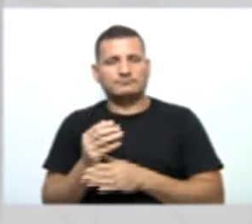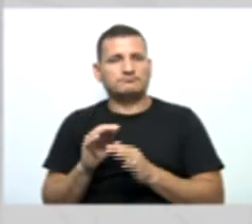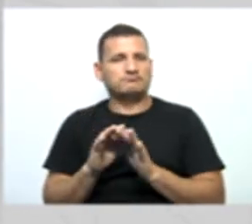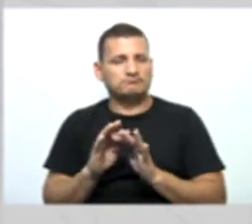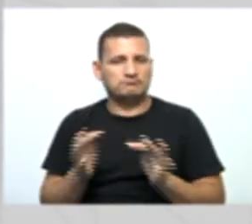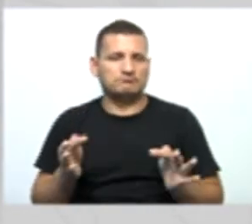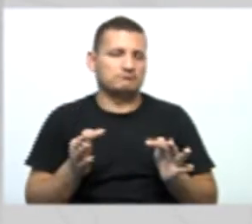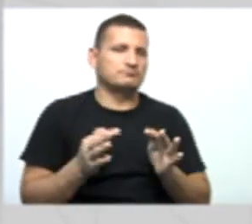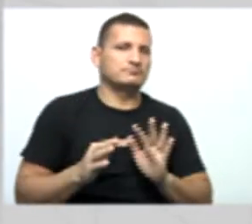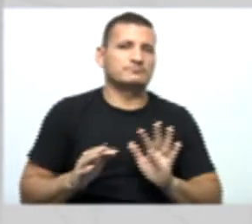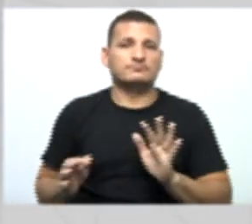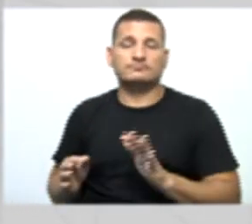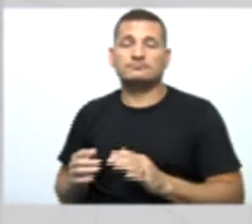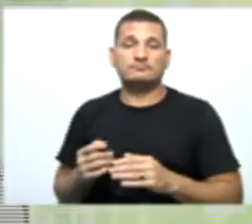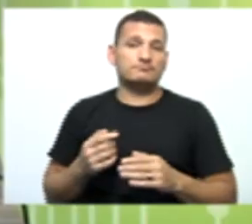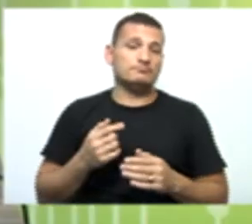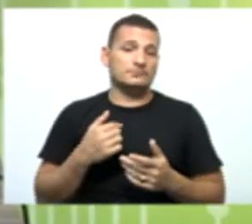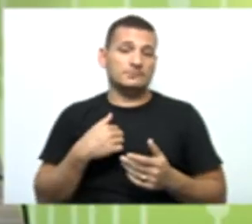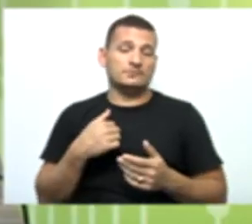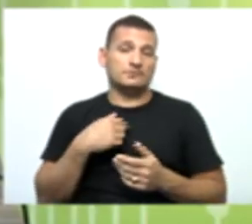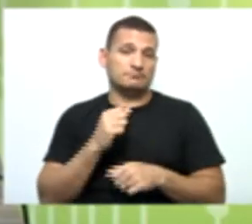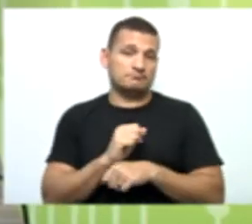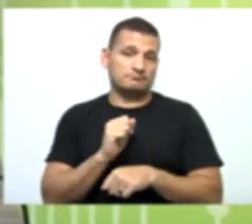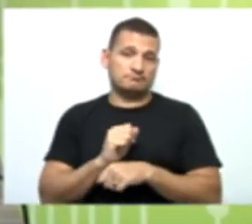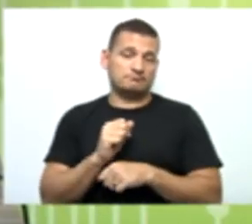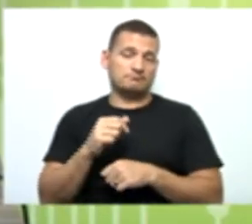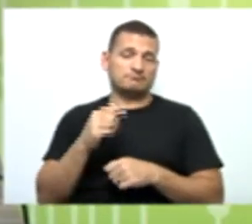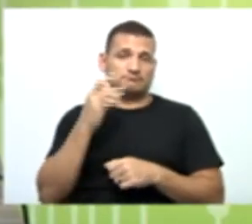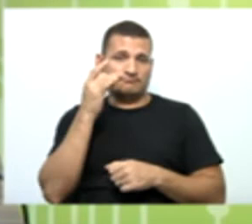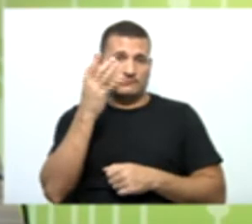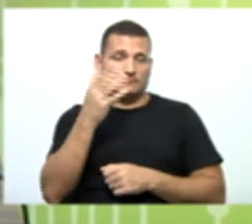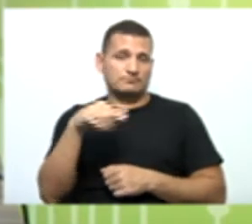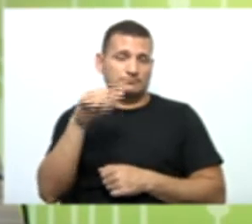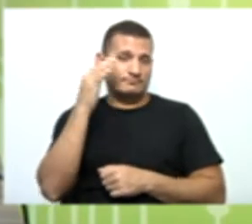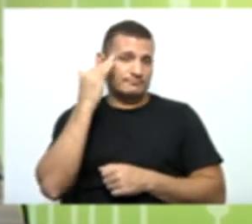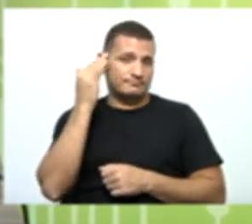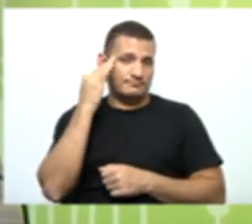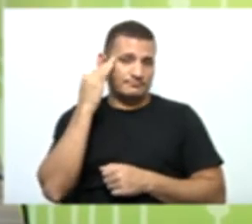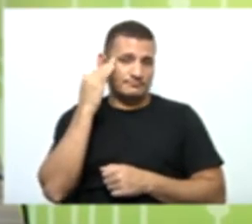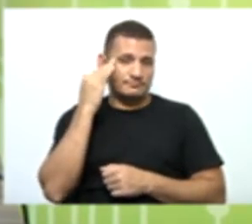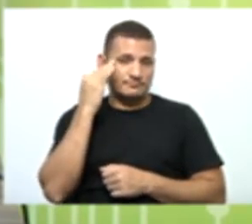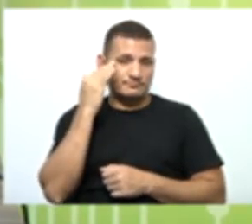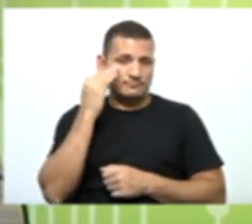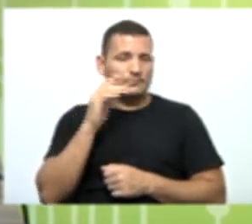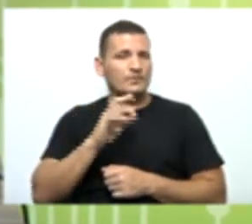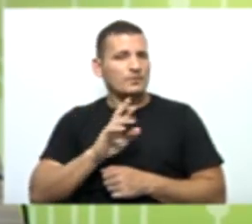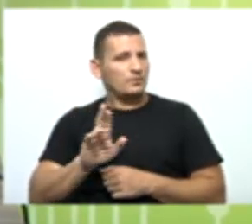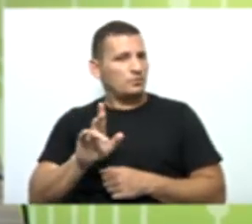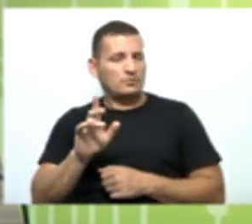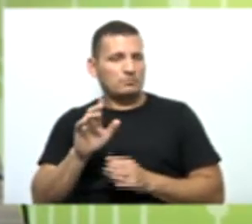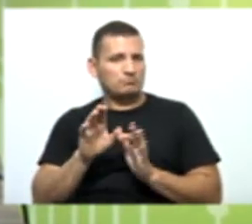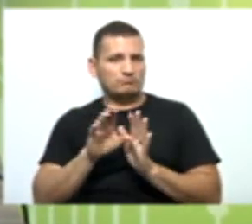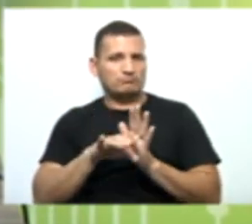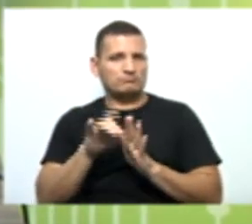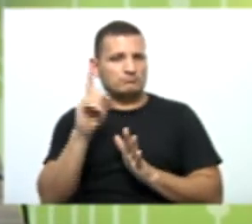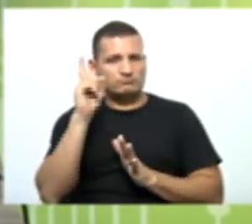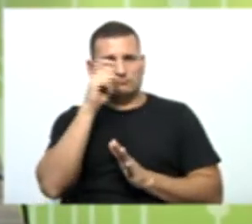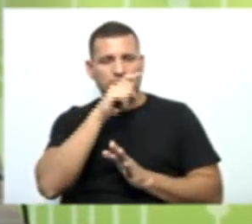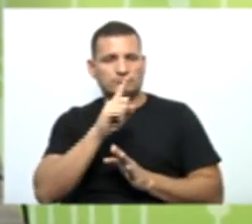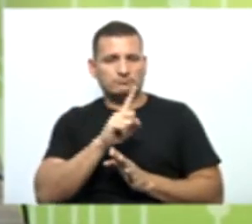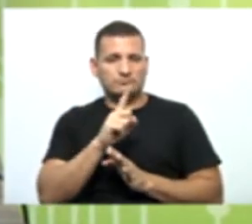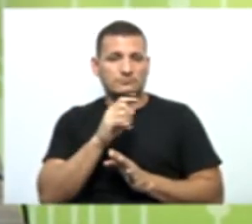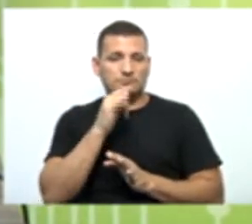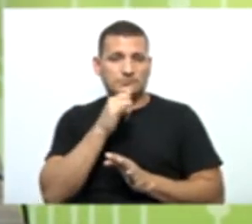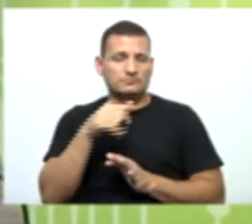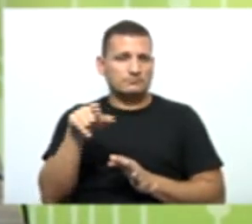não é? Eu espero que tenha ficado realmente fácil de você compreender. Não é um conceito difícil, ok? Se